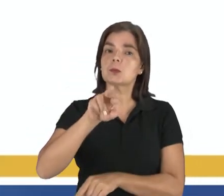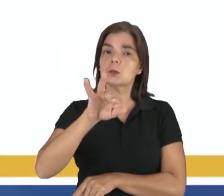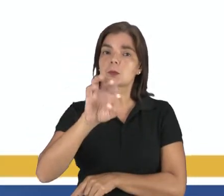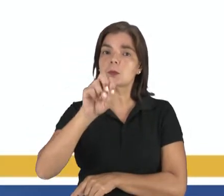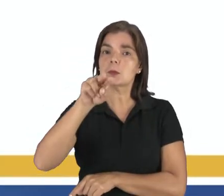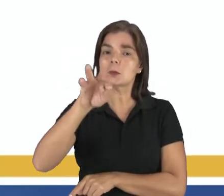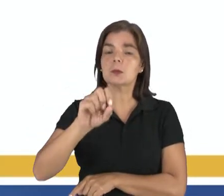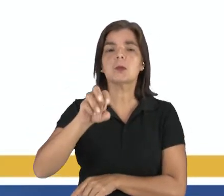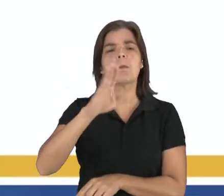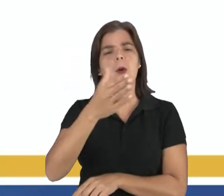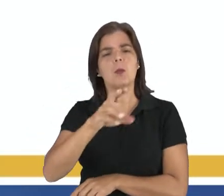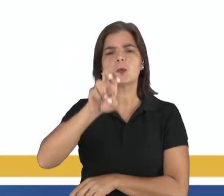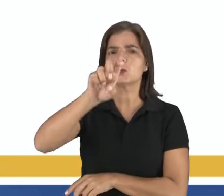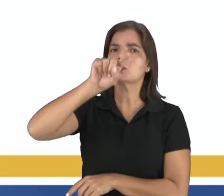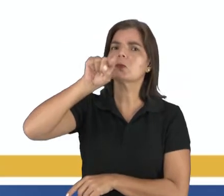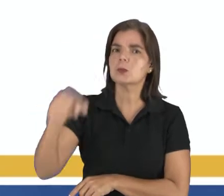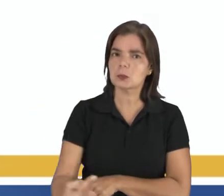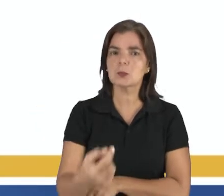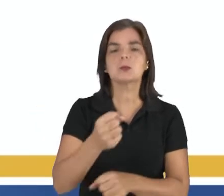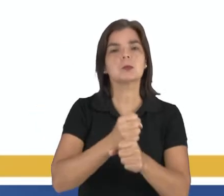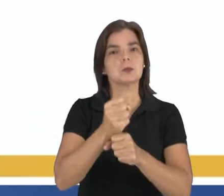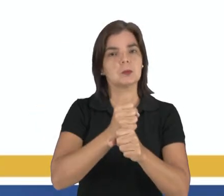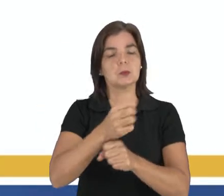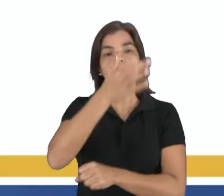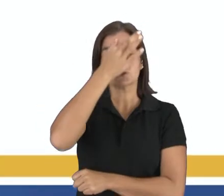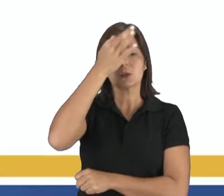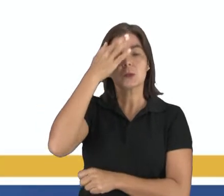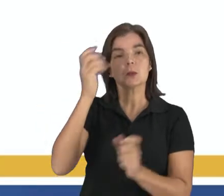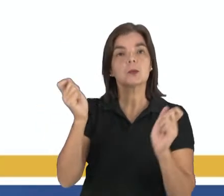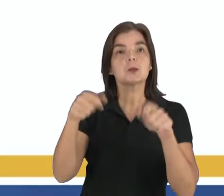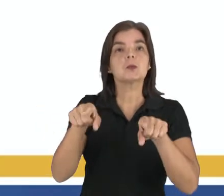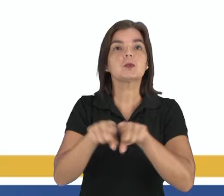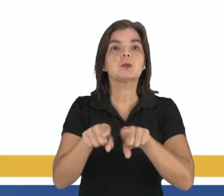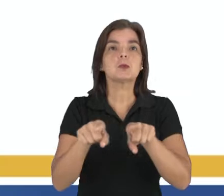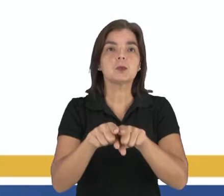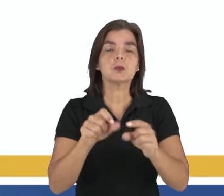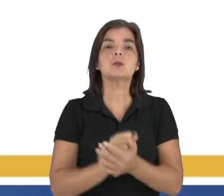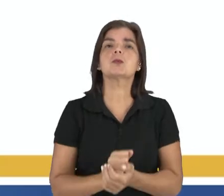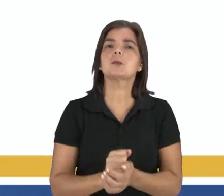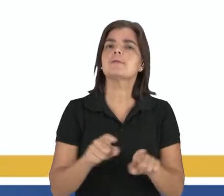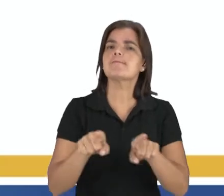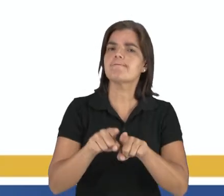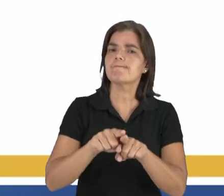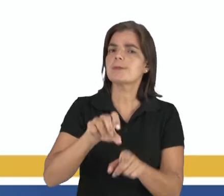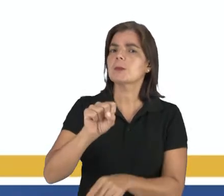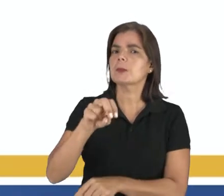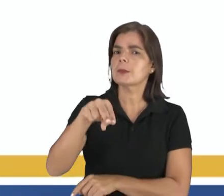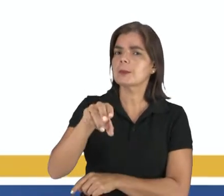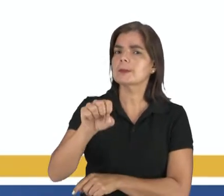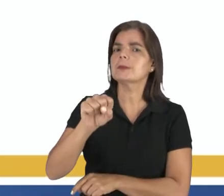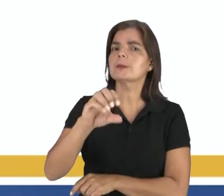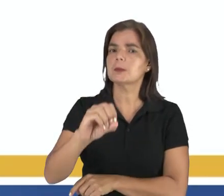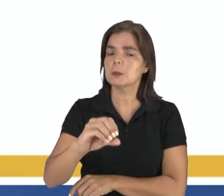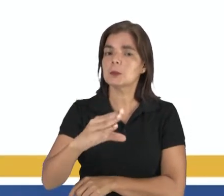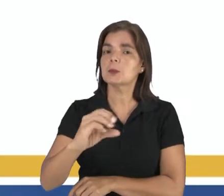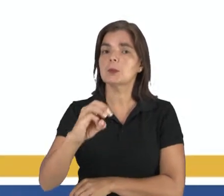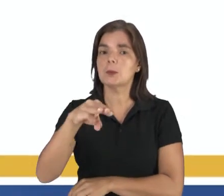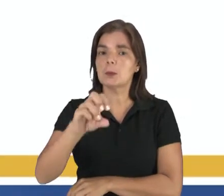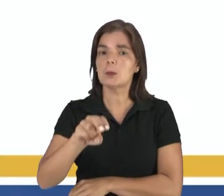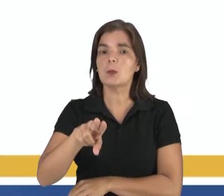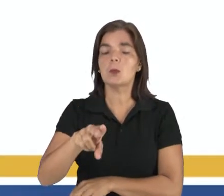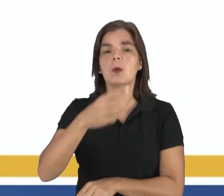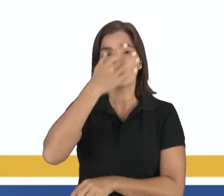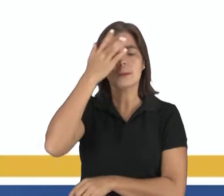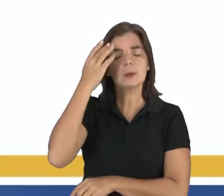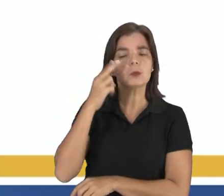torno de 5.000 anos. A filosofia ela possibilita o salto do senso comum, ela permite que a